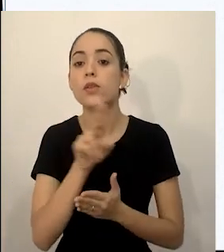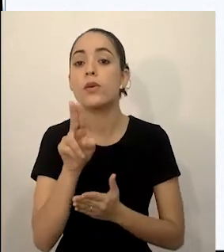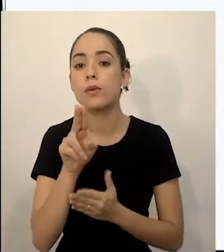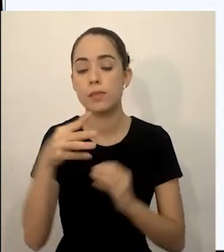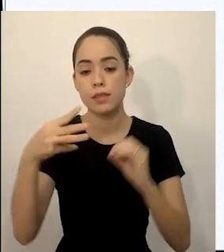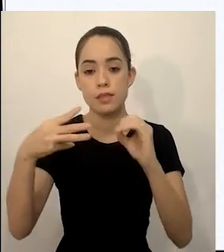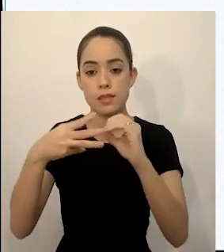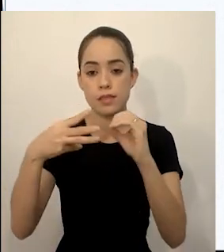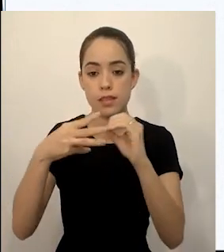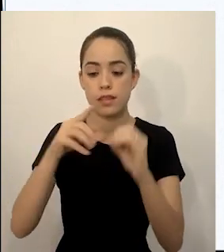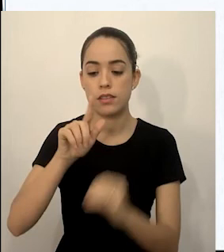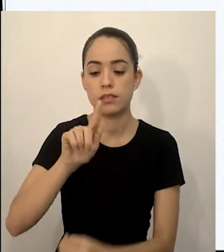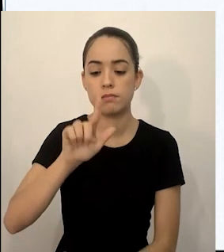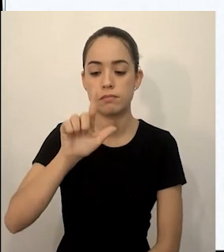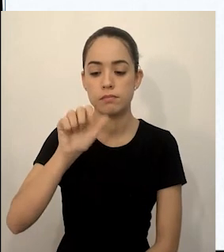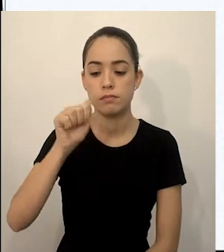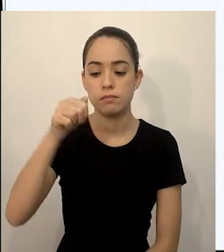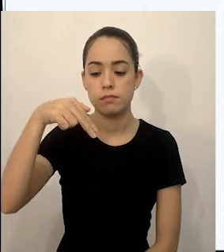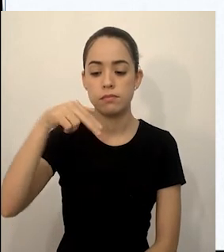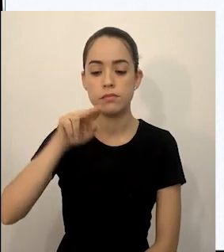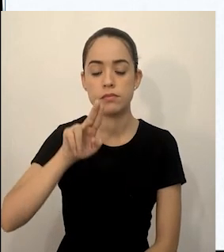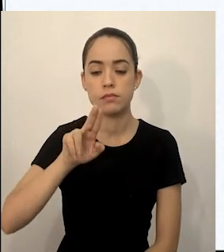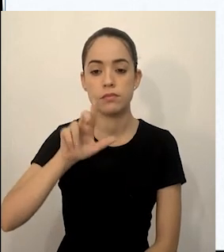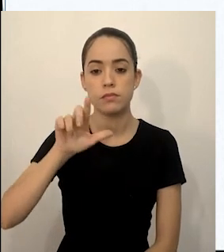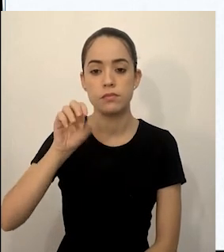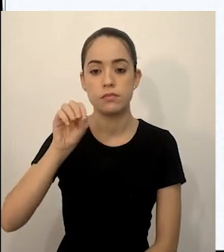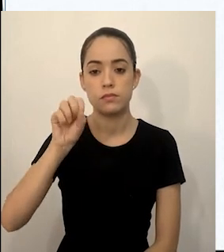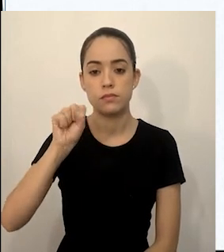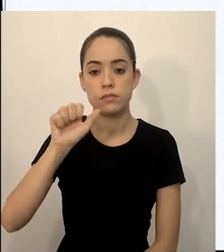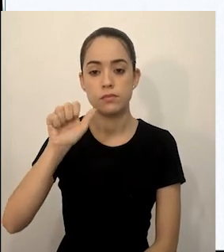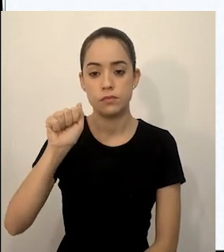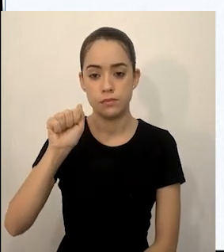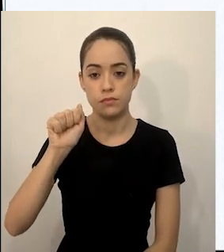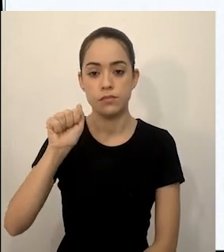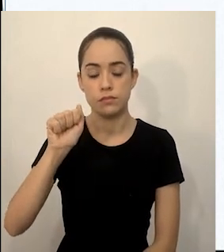de células da granulosa.